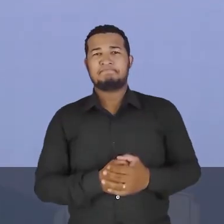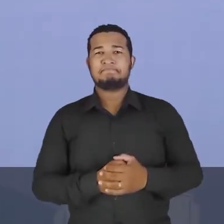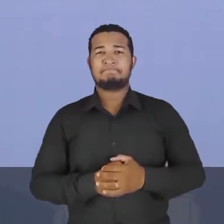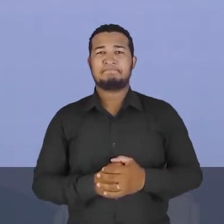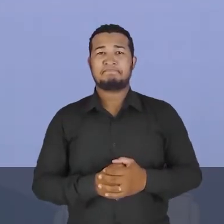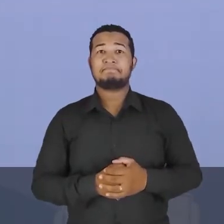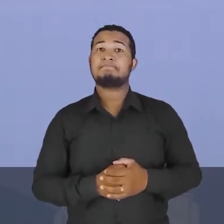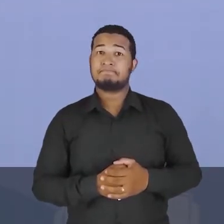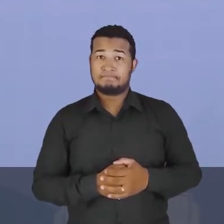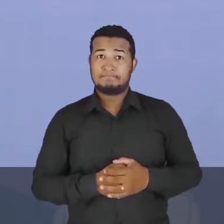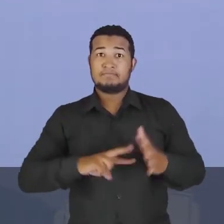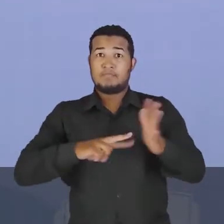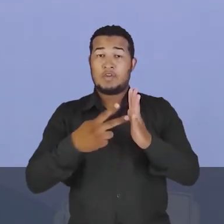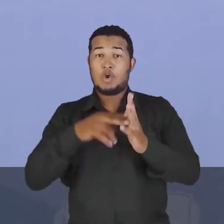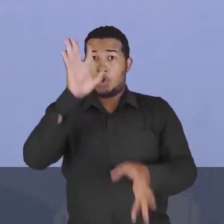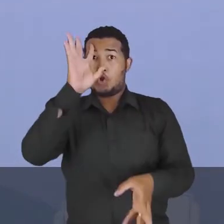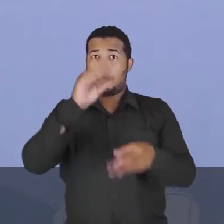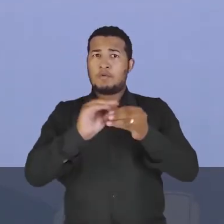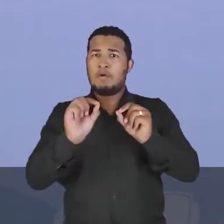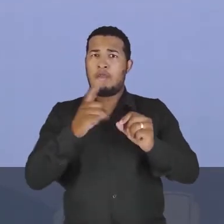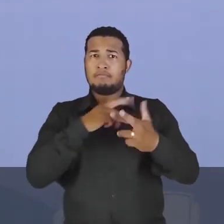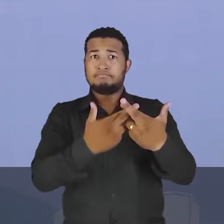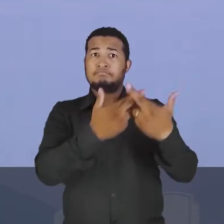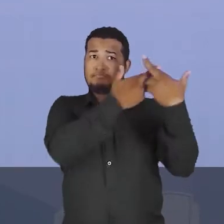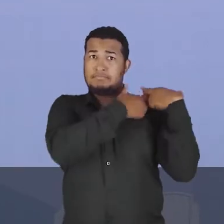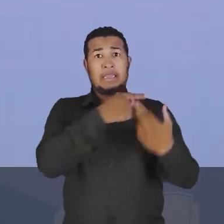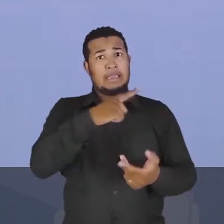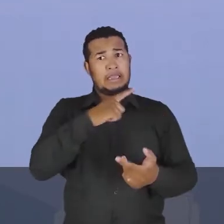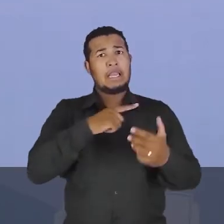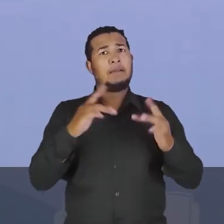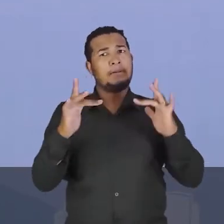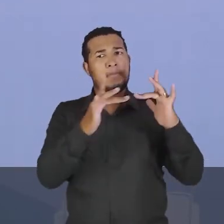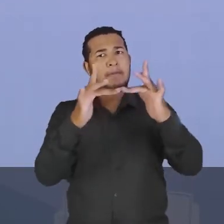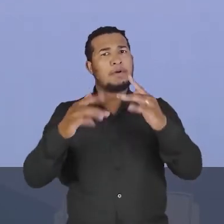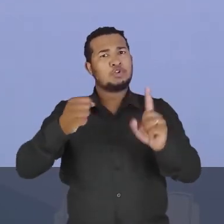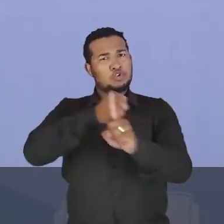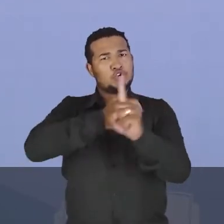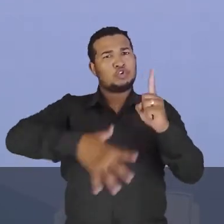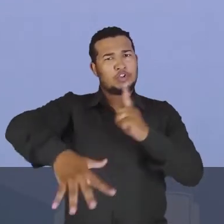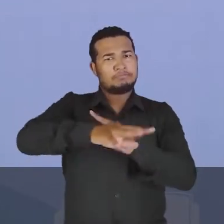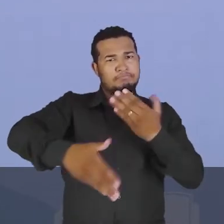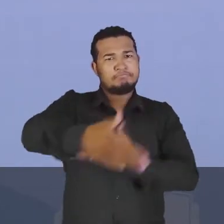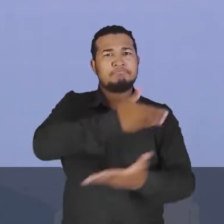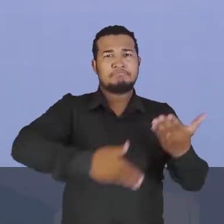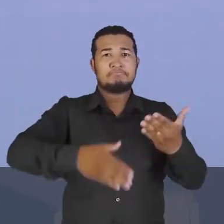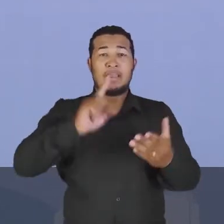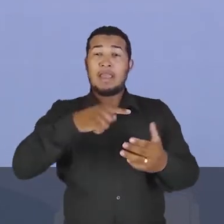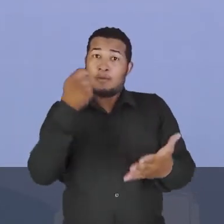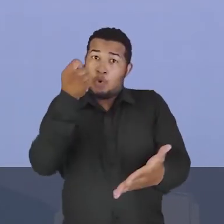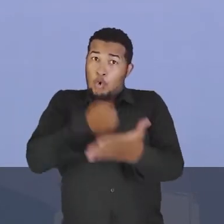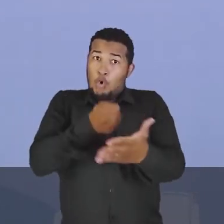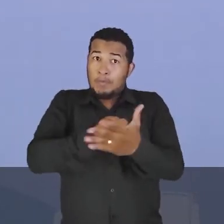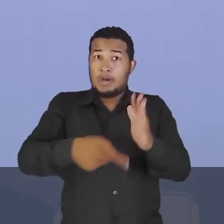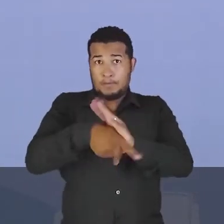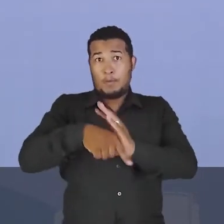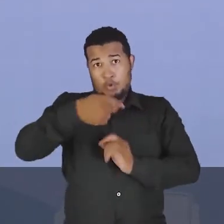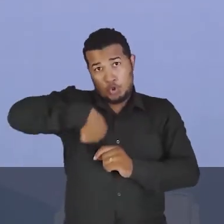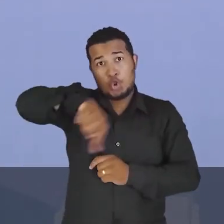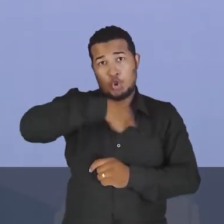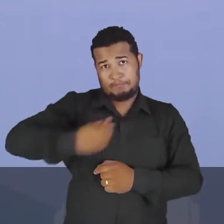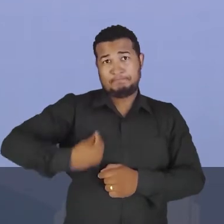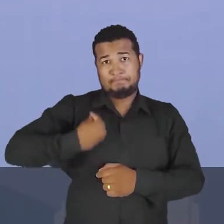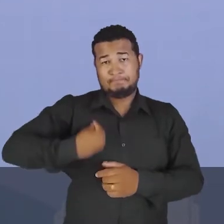só, gente, compreender que temos responsabilidade para manter o bom convívio social. Isso é um dever que nós temos, na verdade. Aqui, o